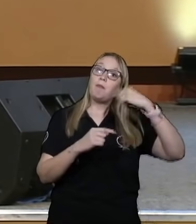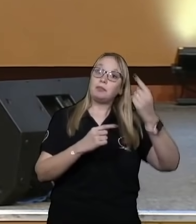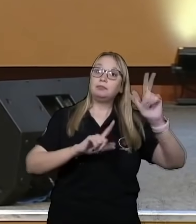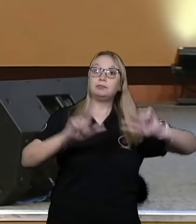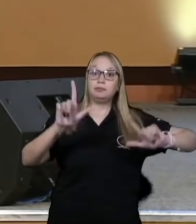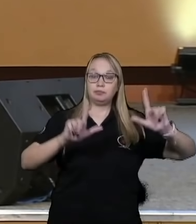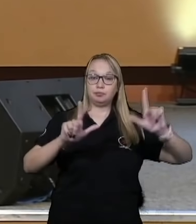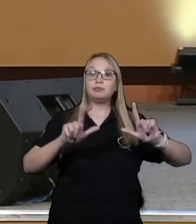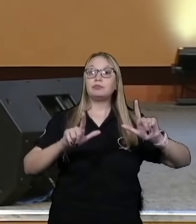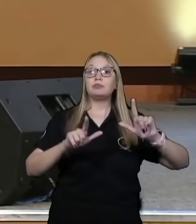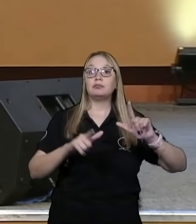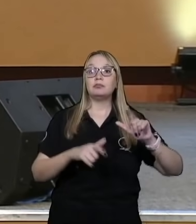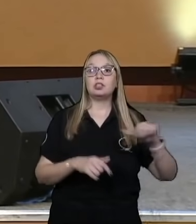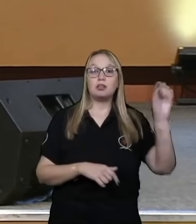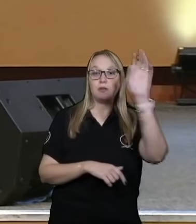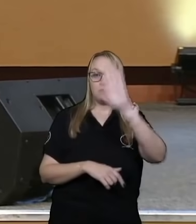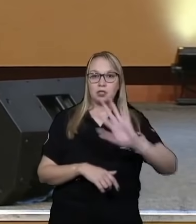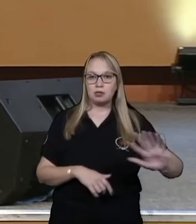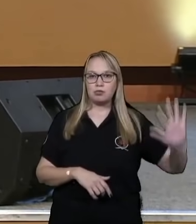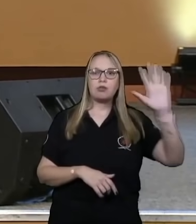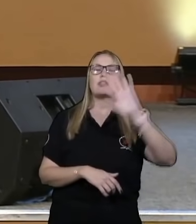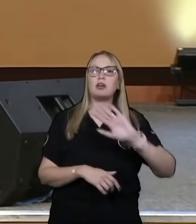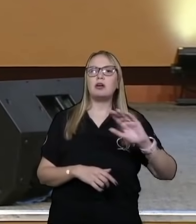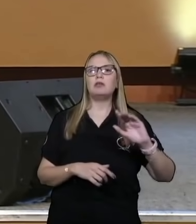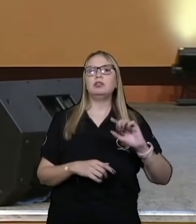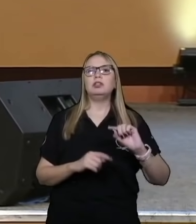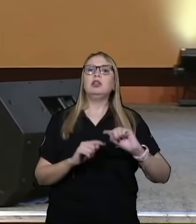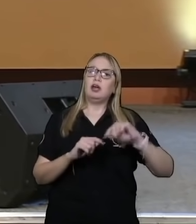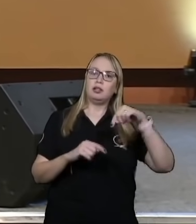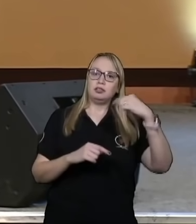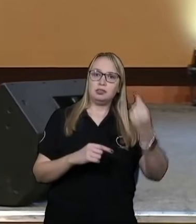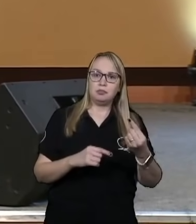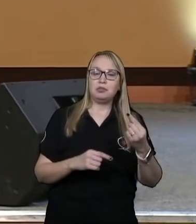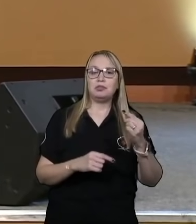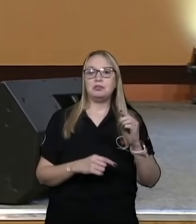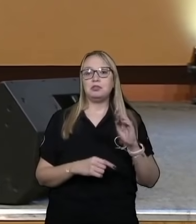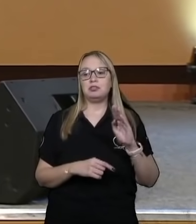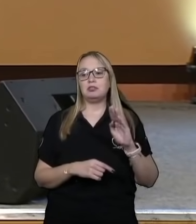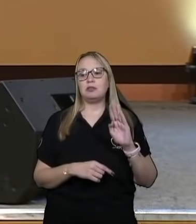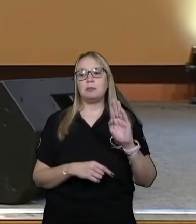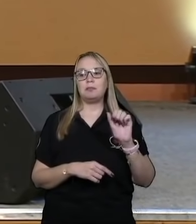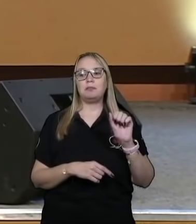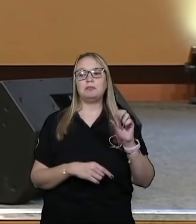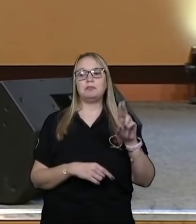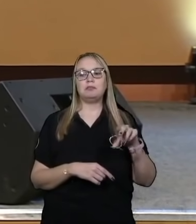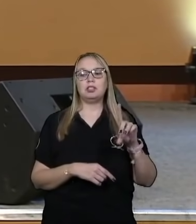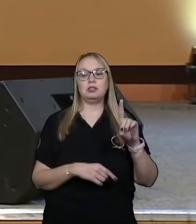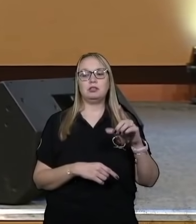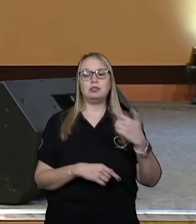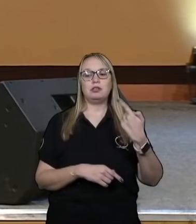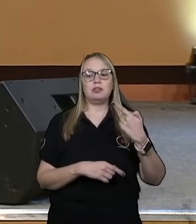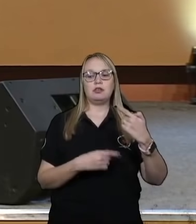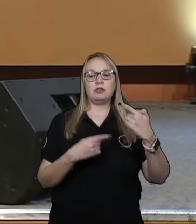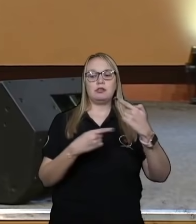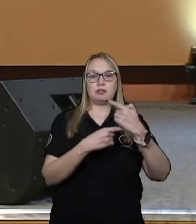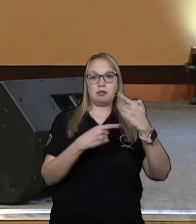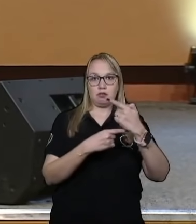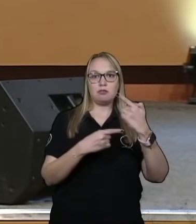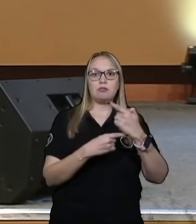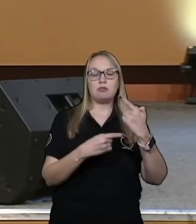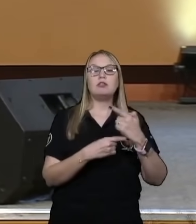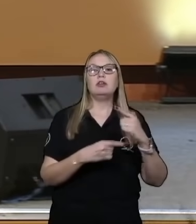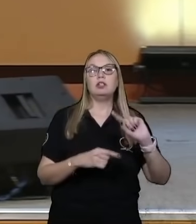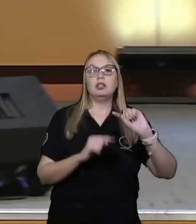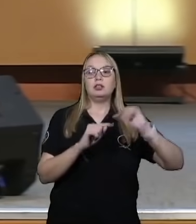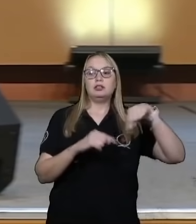programa em rede nacional numa emissora menor depois passei até programa em rede nacional na Band e depois passei até programa em rede mundial de televisão